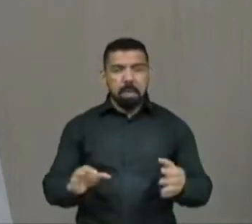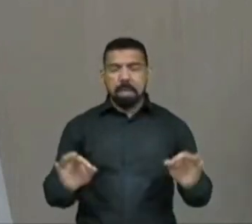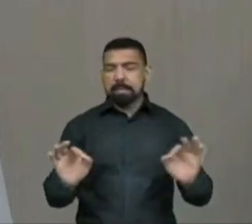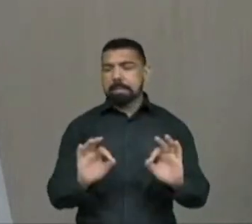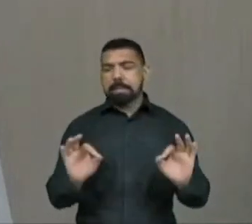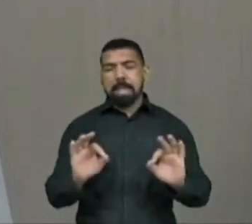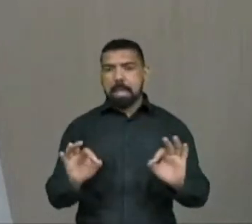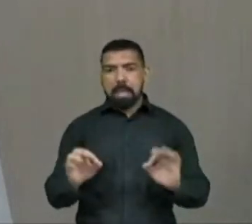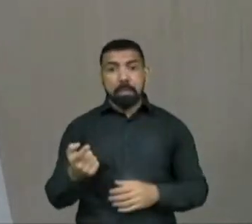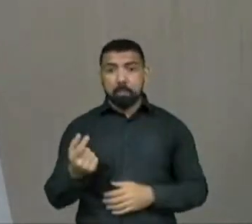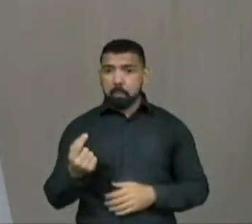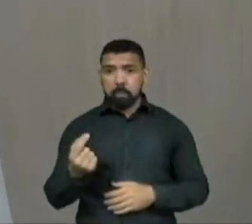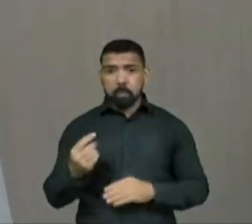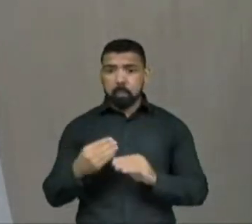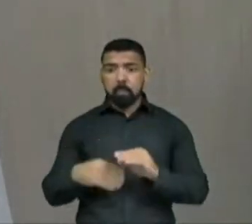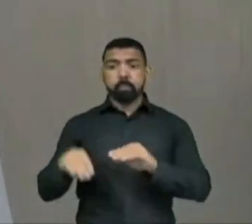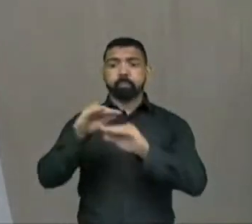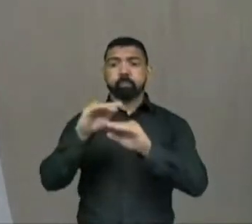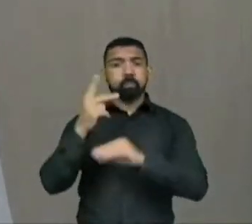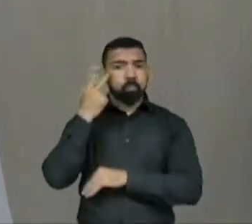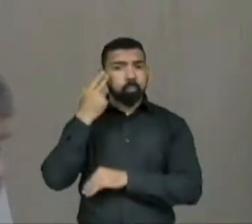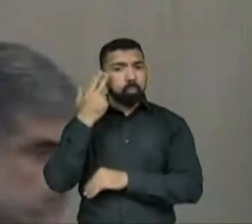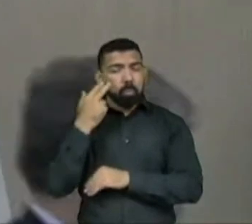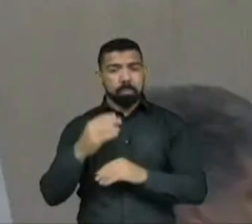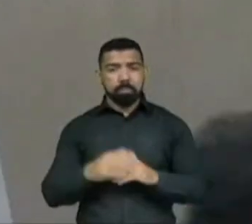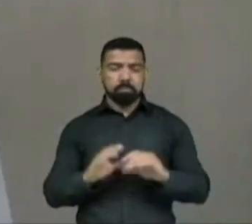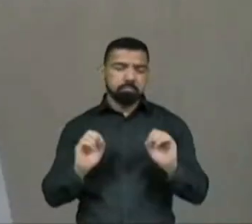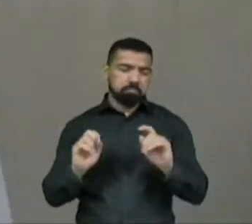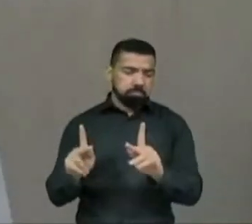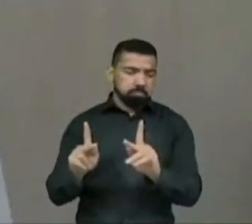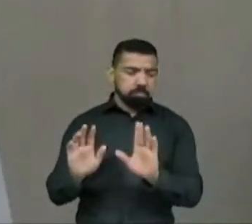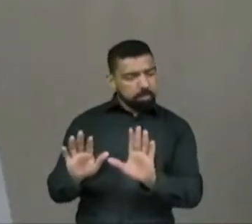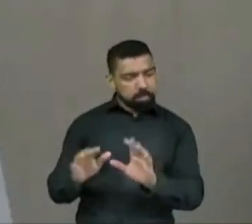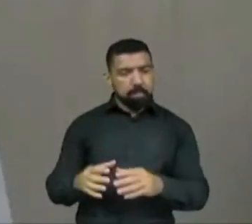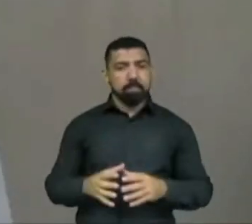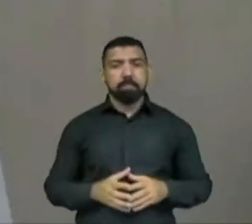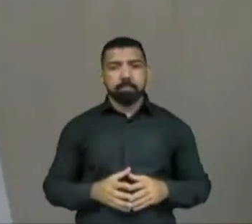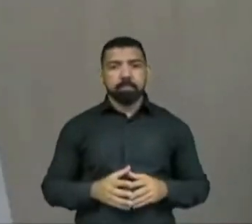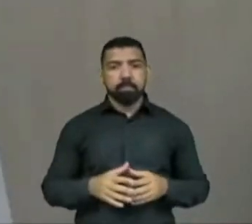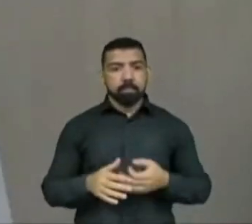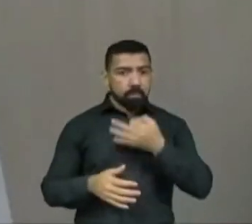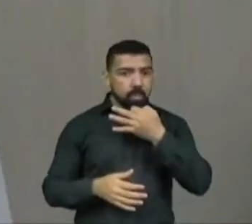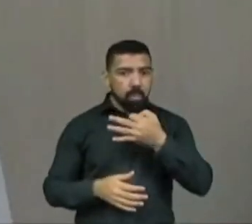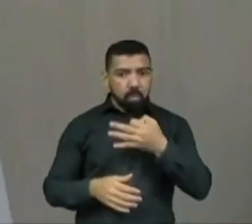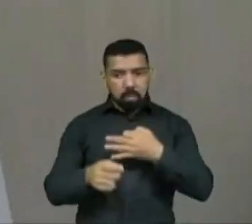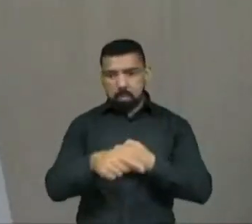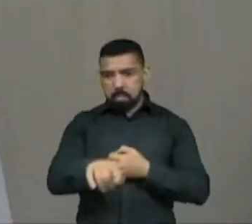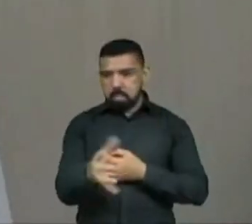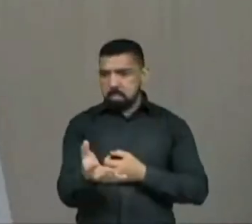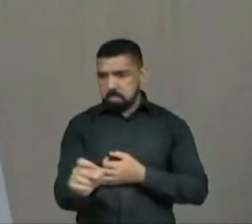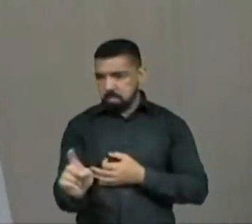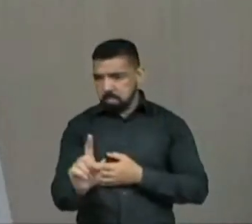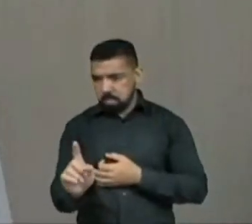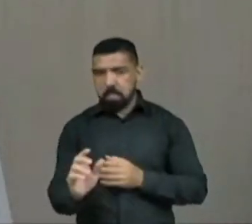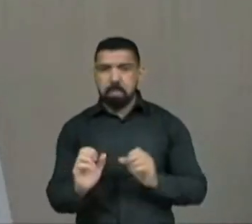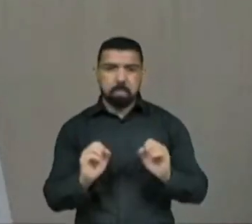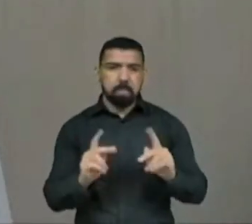arrecadação de ICMS geral. Mas tudo bem, esse argumento parece que não foi o